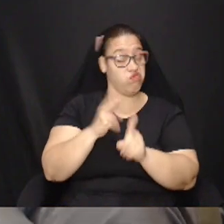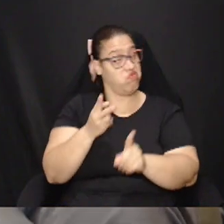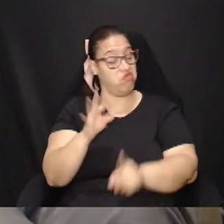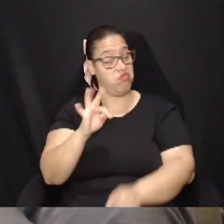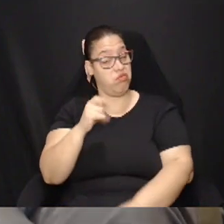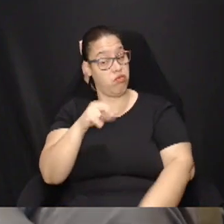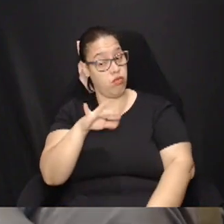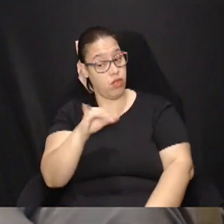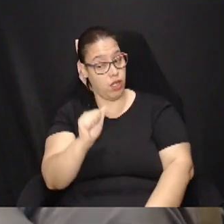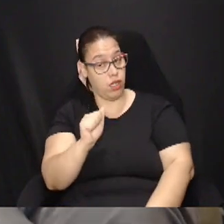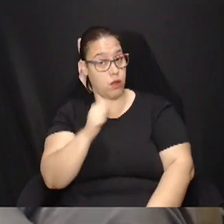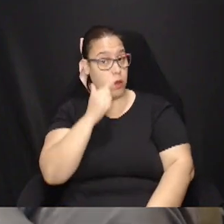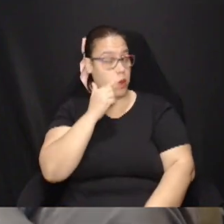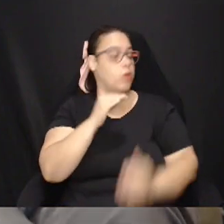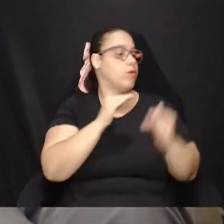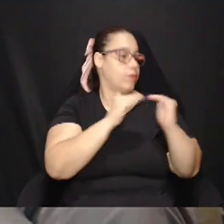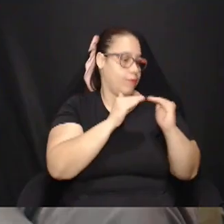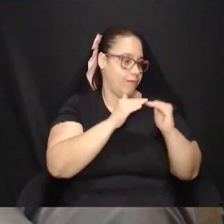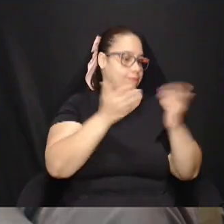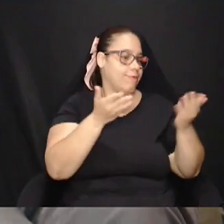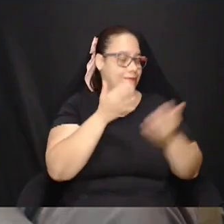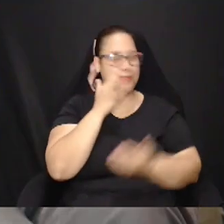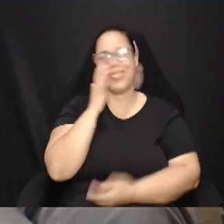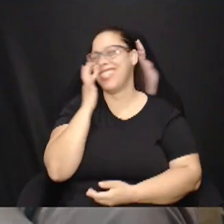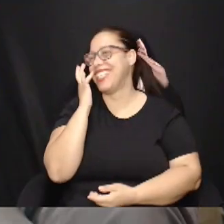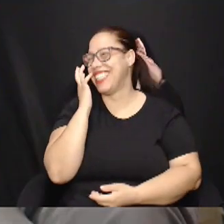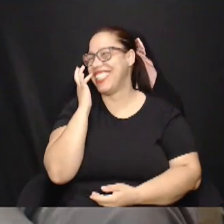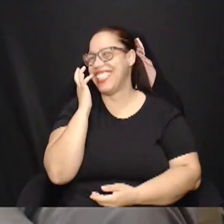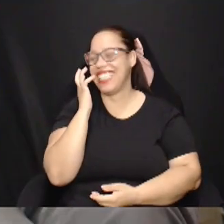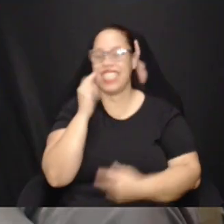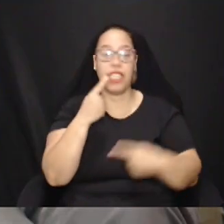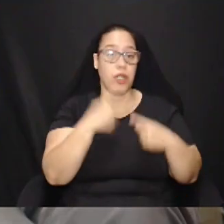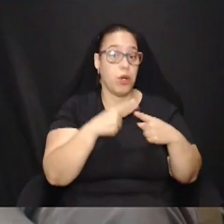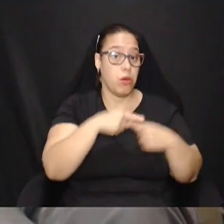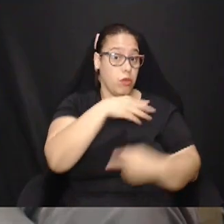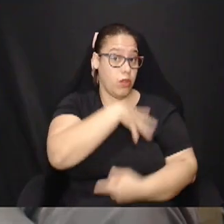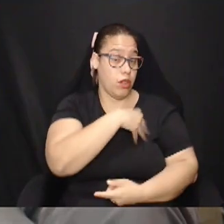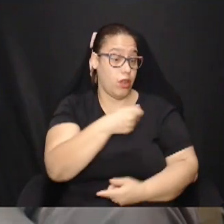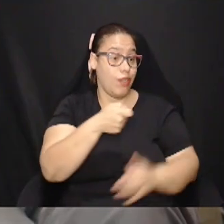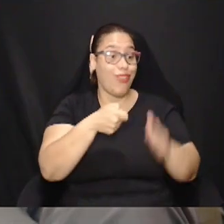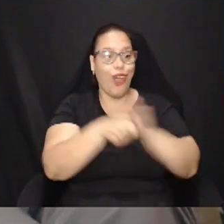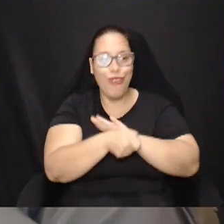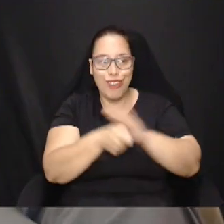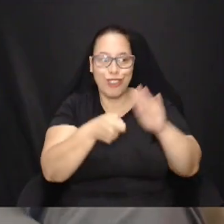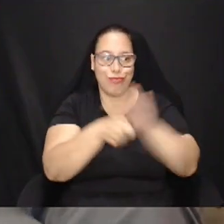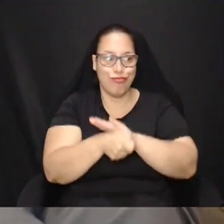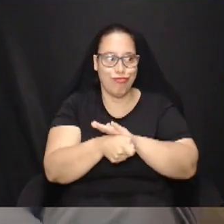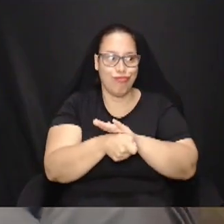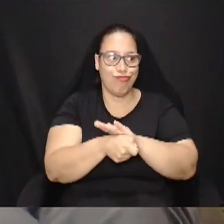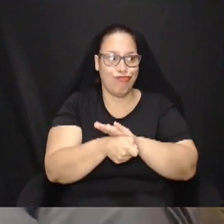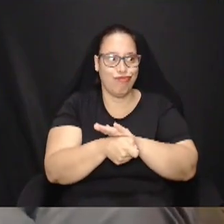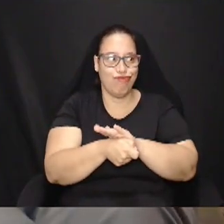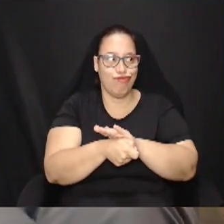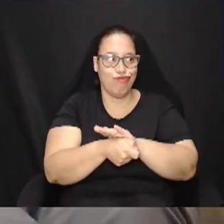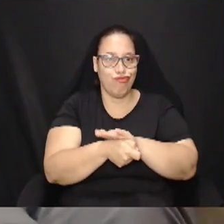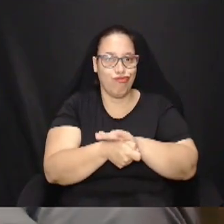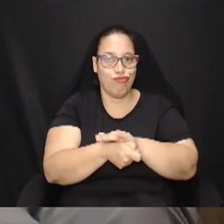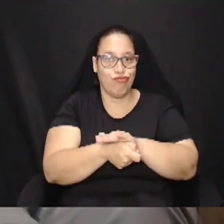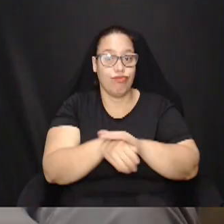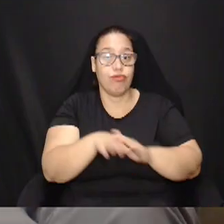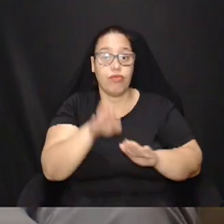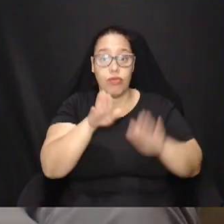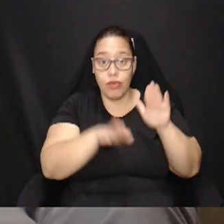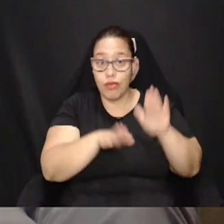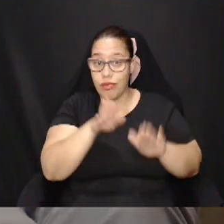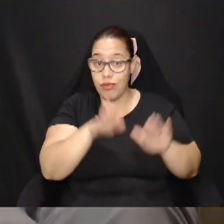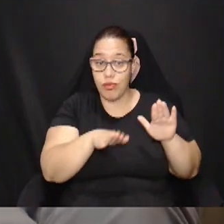Com certeza, né, Vamos gente? lá. Porque ter um filho é um investimento, né? Custa. E por muitas vezes, pensando no